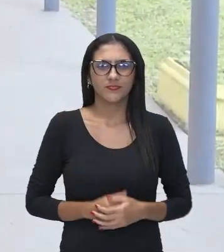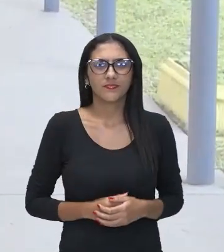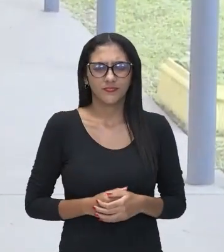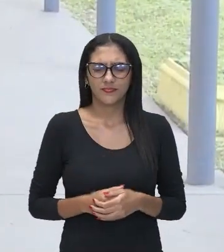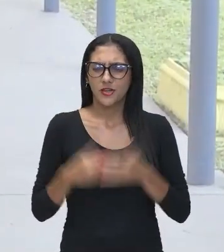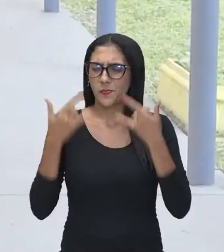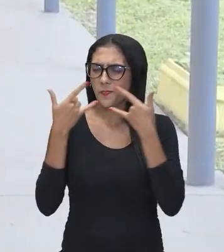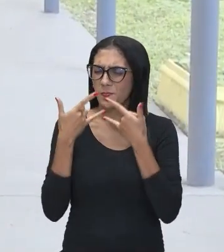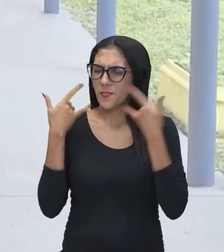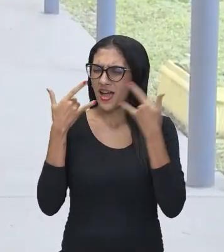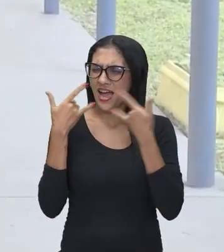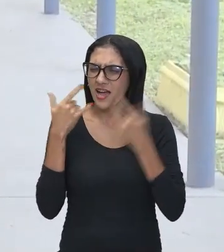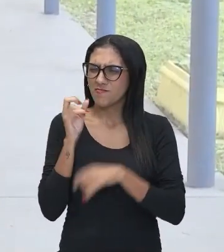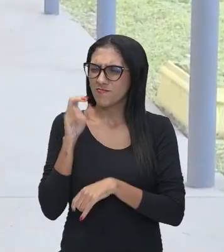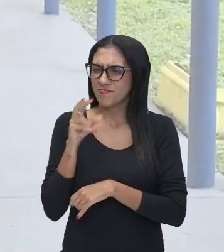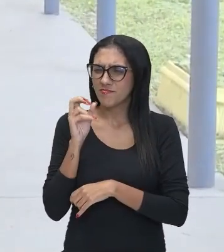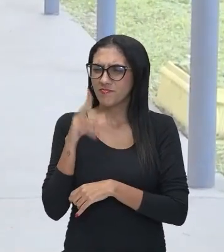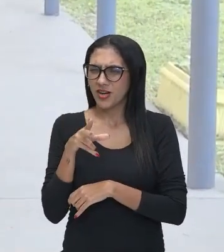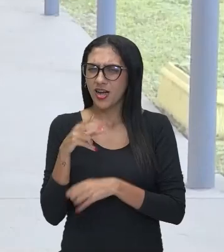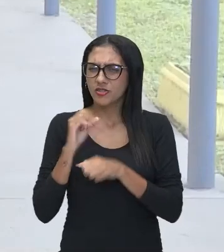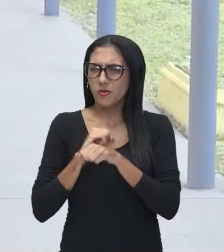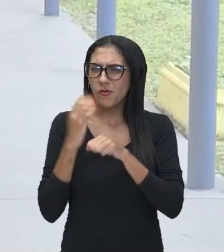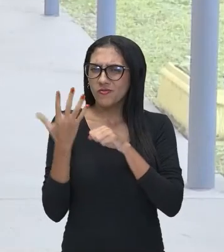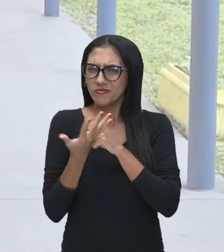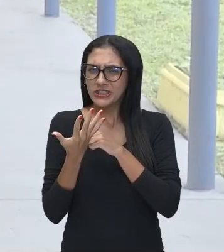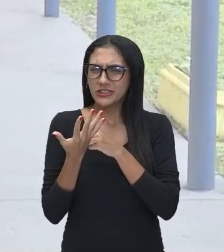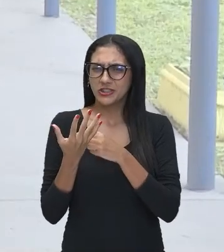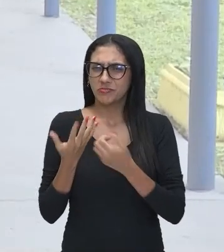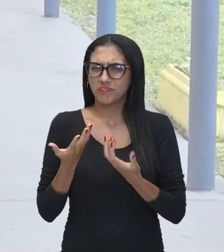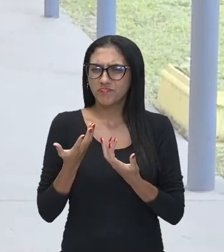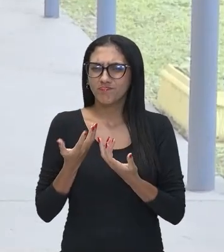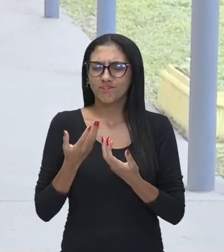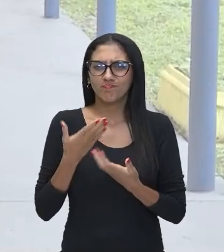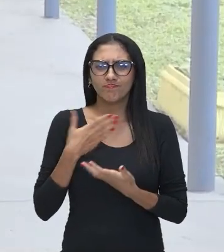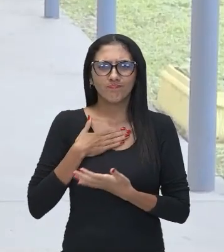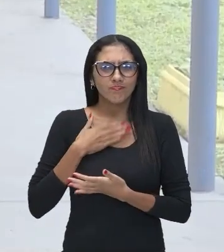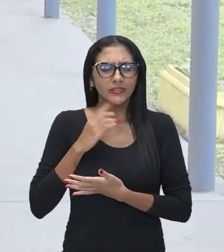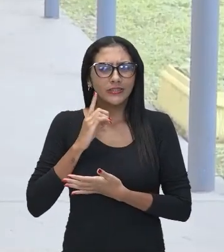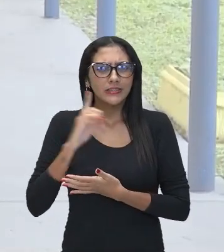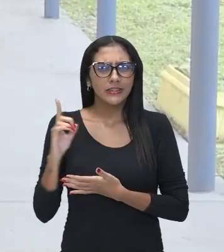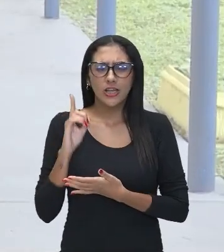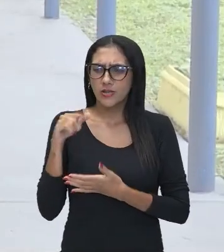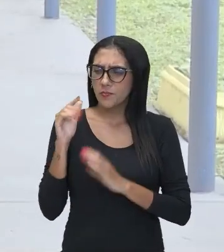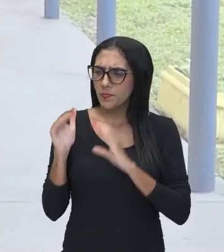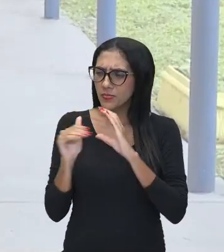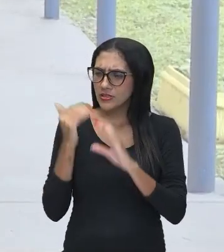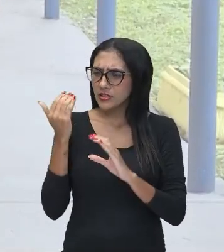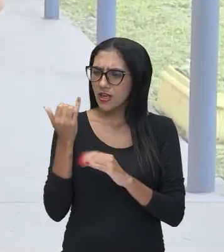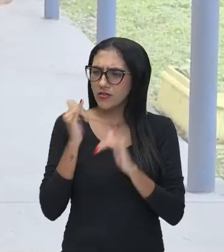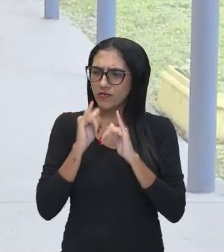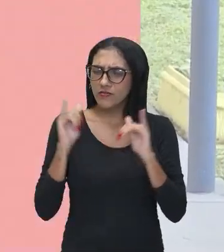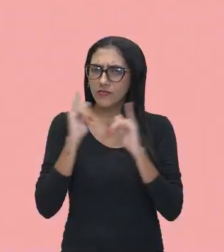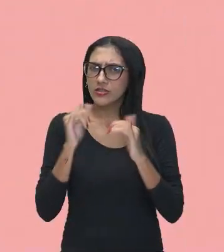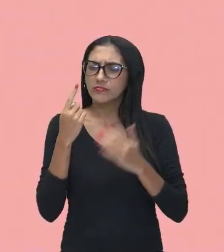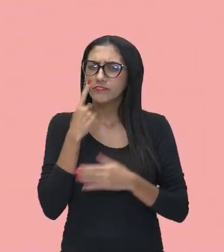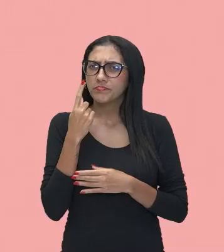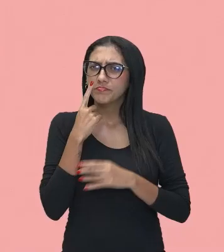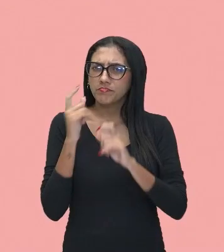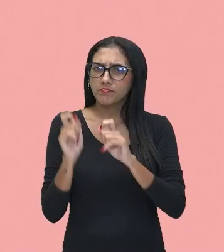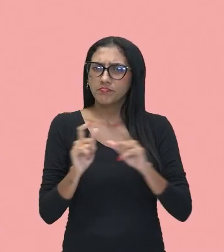Máscaras contaminadas com Covid-19 são apreendidas? Meu Deus, que notícia é essa? Deixa eu ler essa